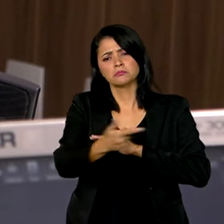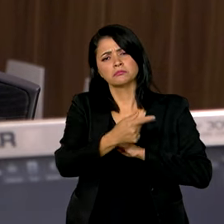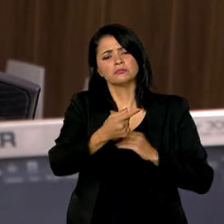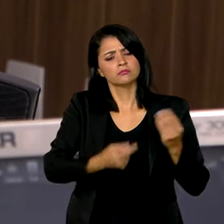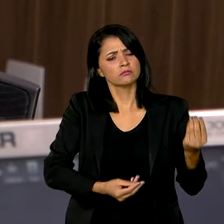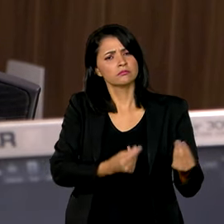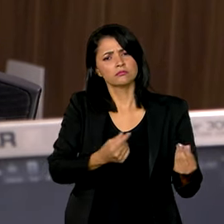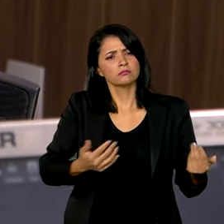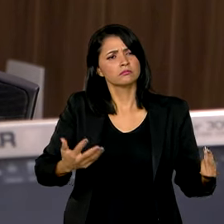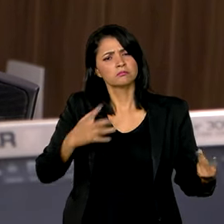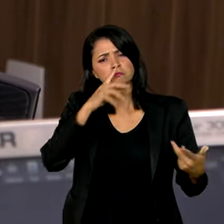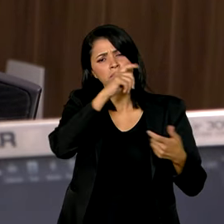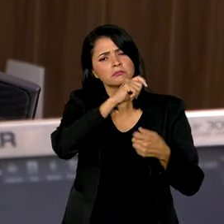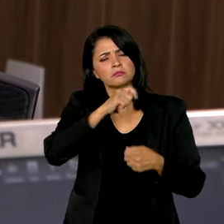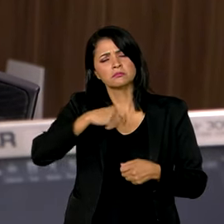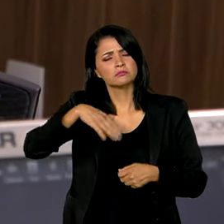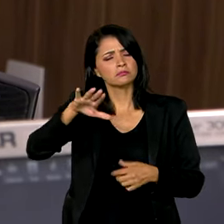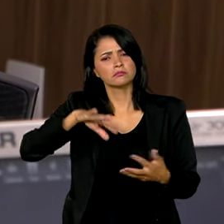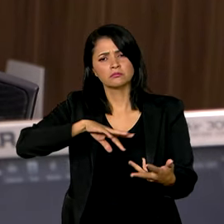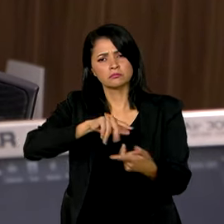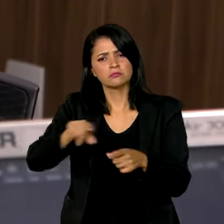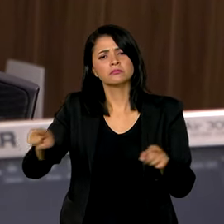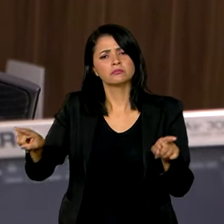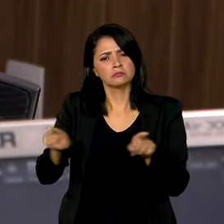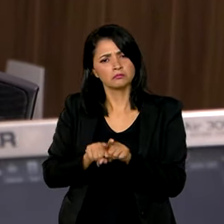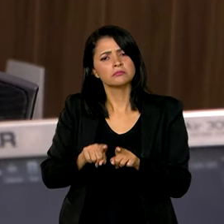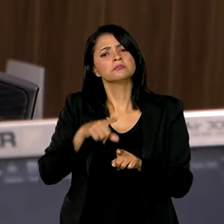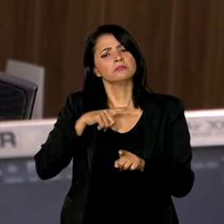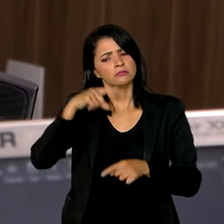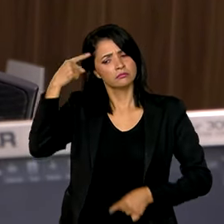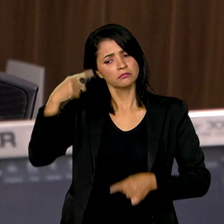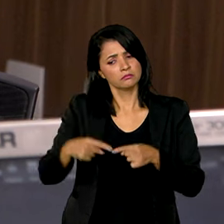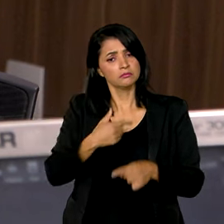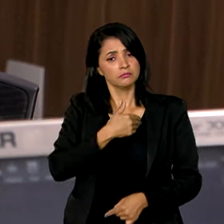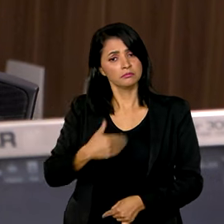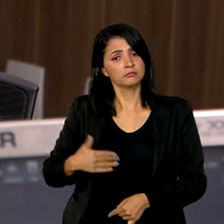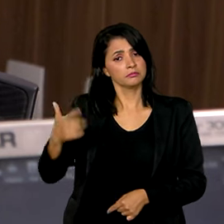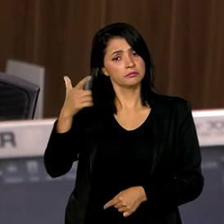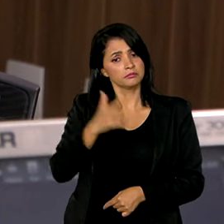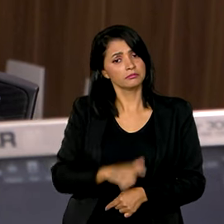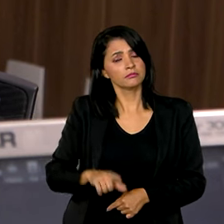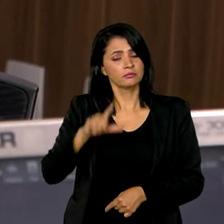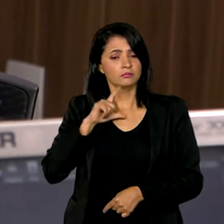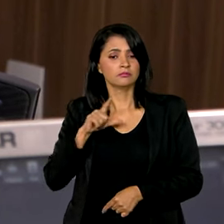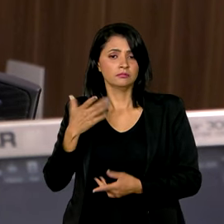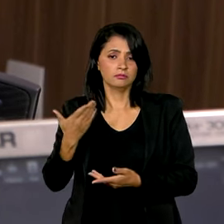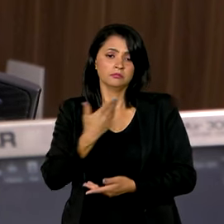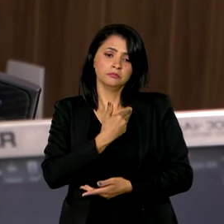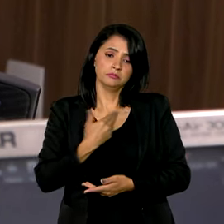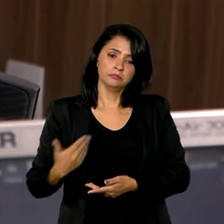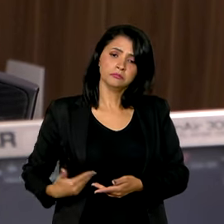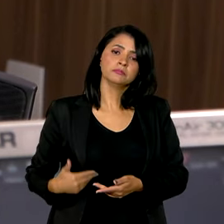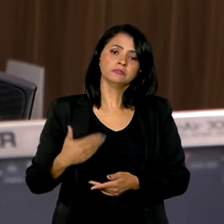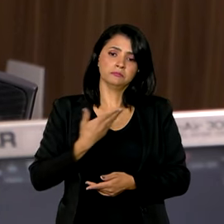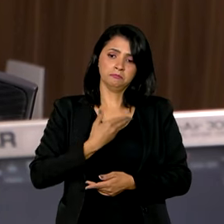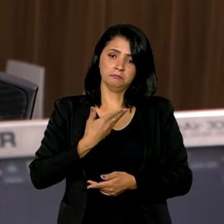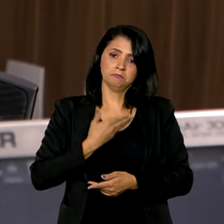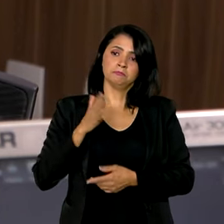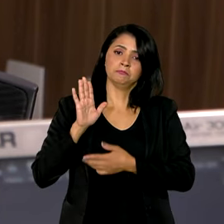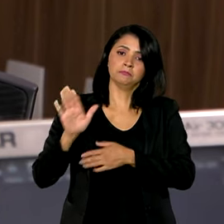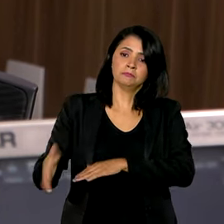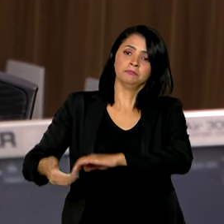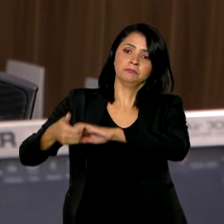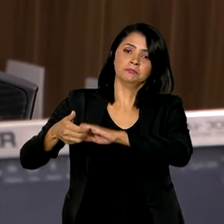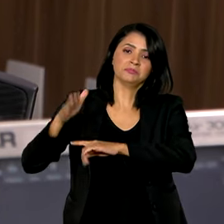fert um dos melhores do mundo e temos obviamente políticas públ novamente a mão amiga do governo estendida para esses